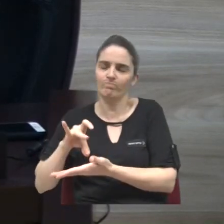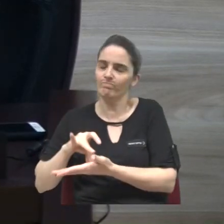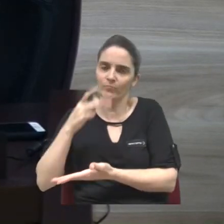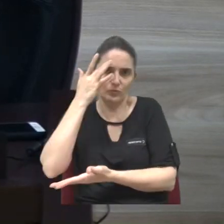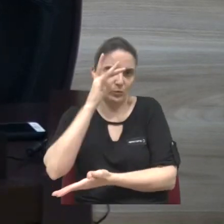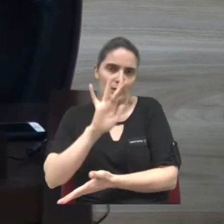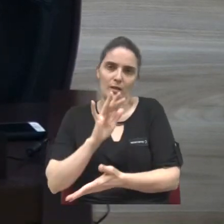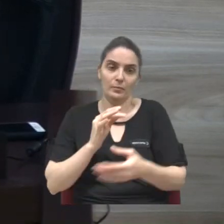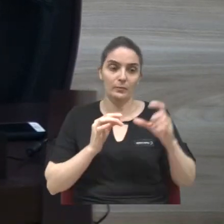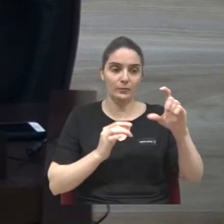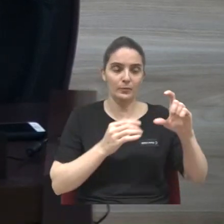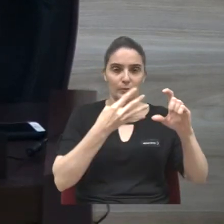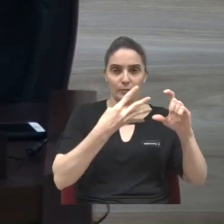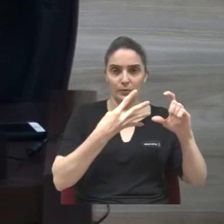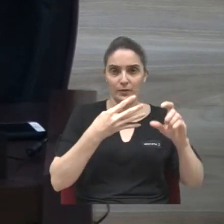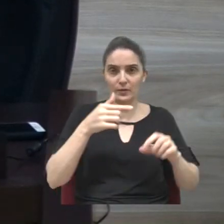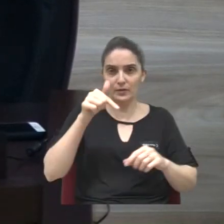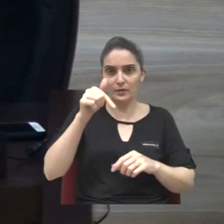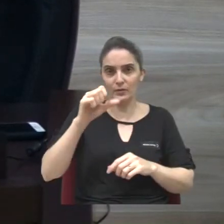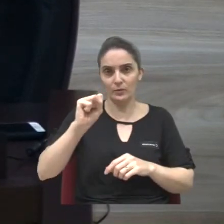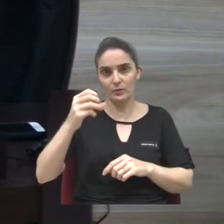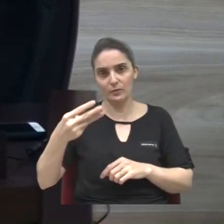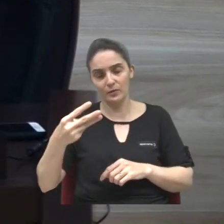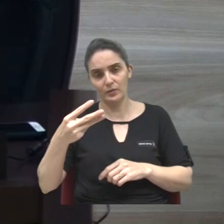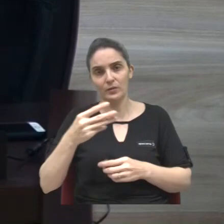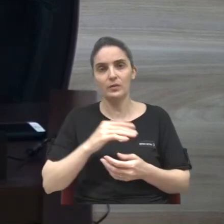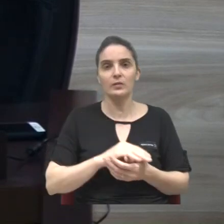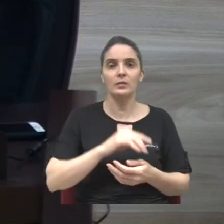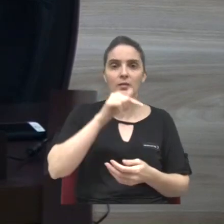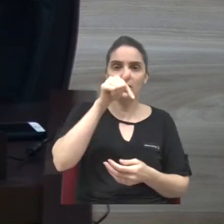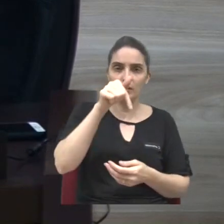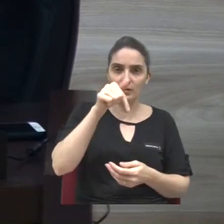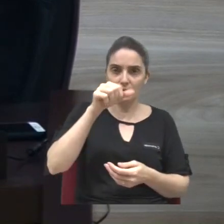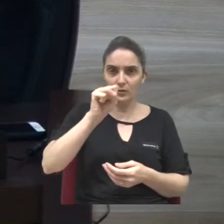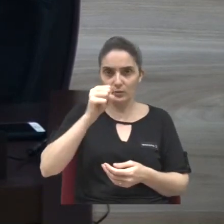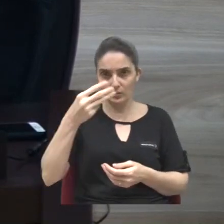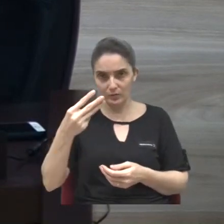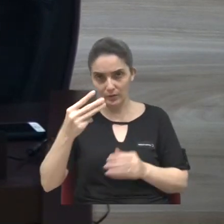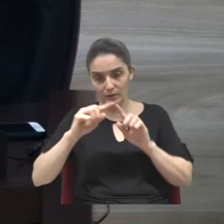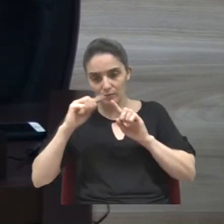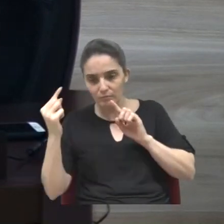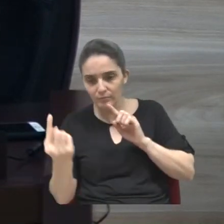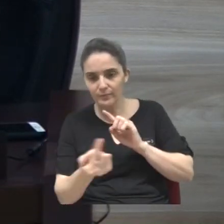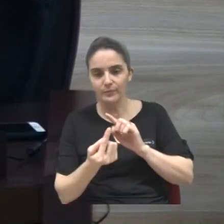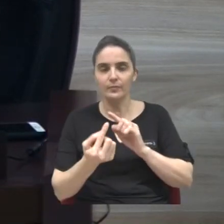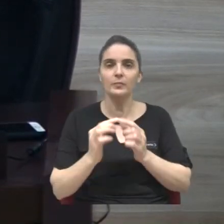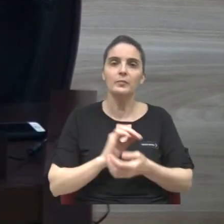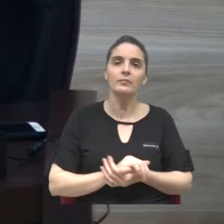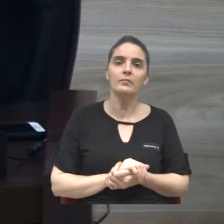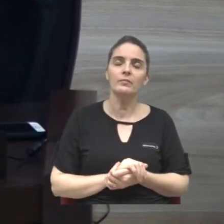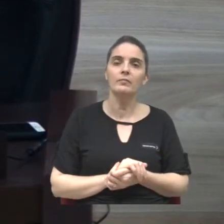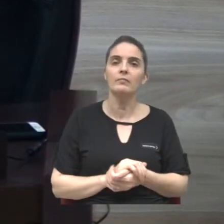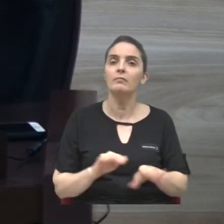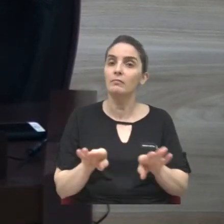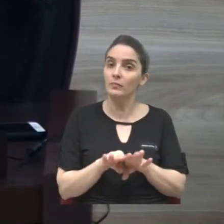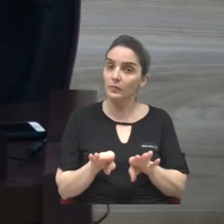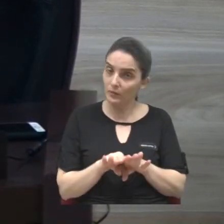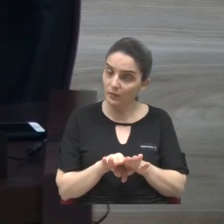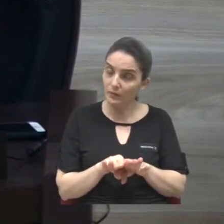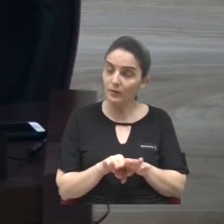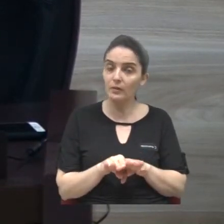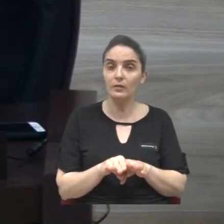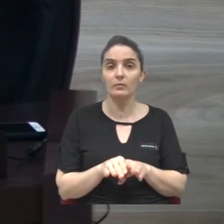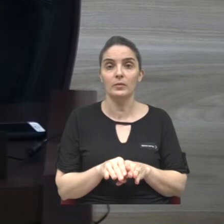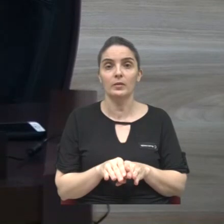folha 783 e 783 verso. Teste realizado pela Universidade de Brasília